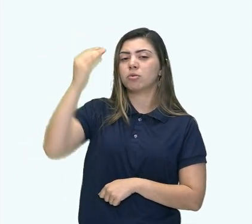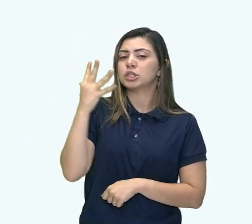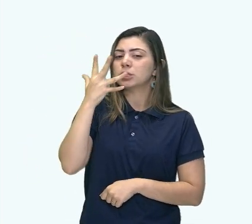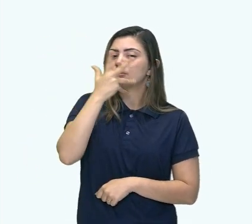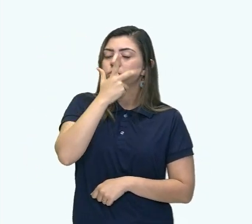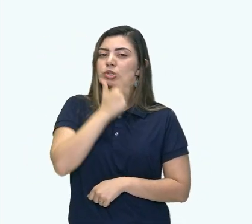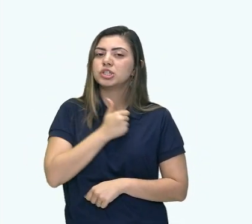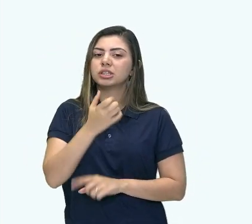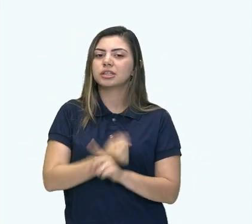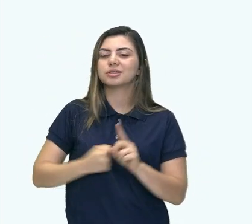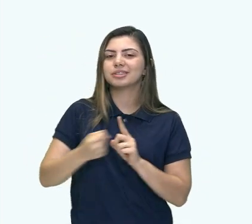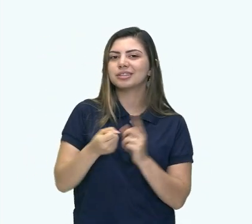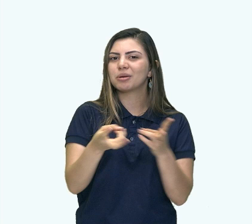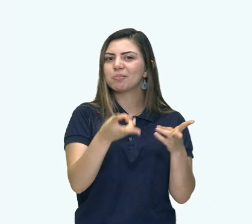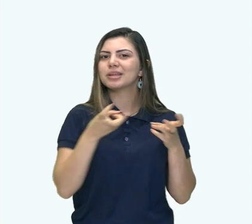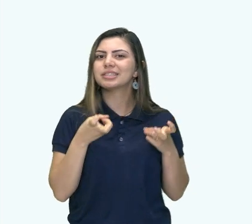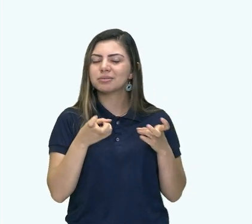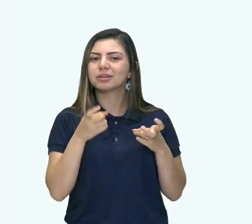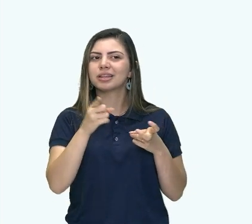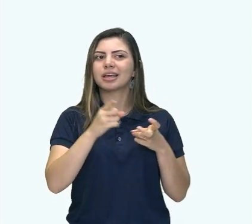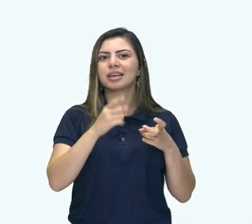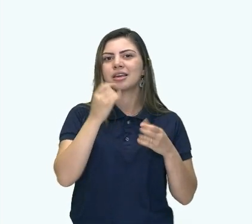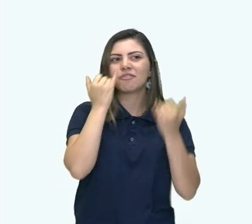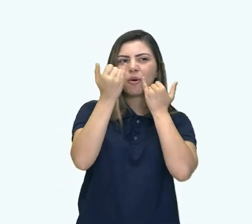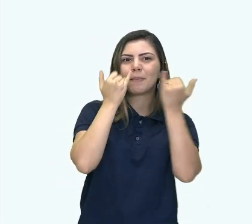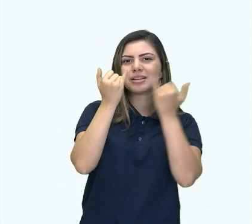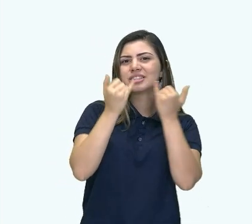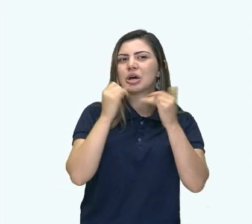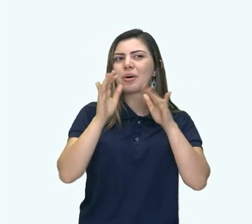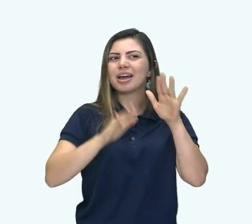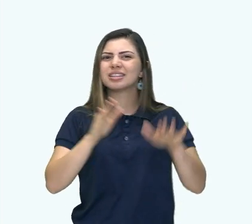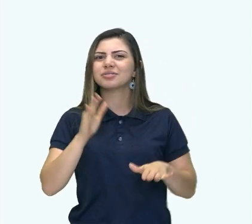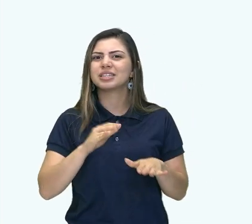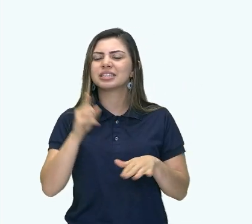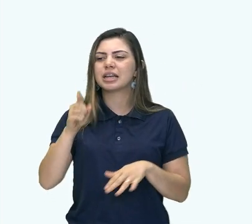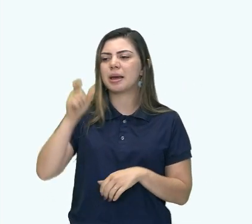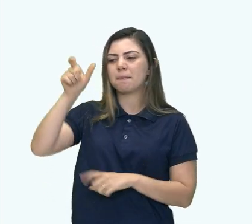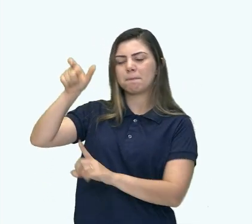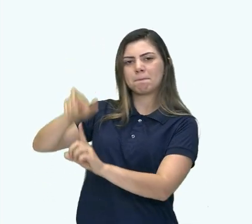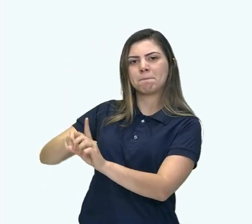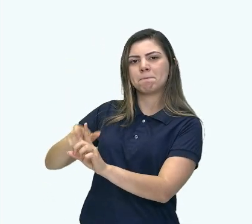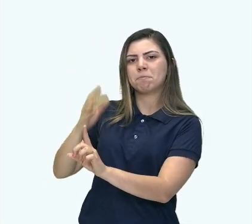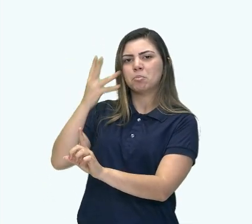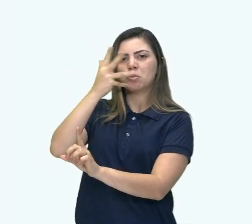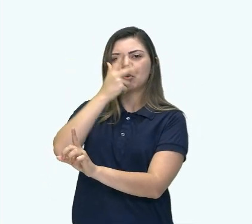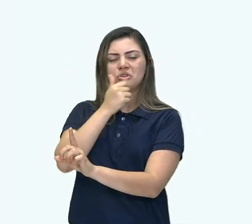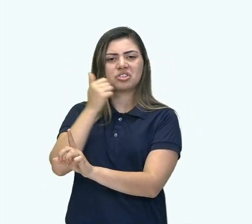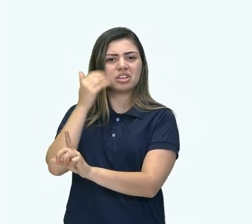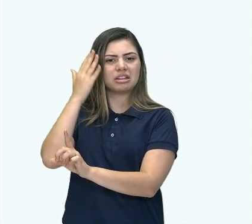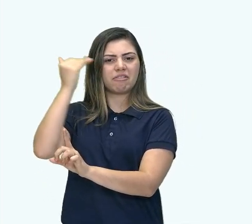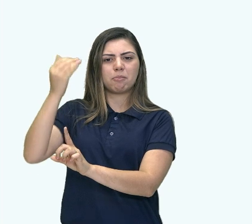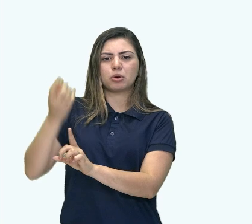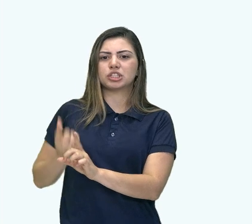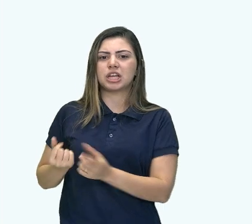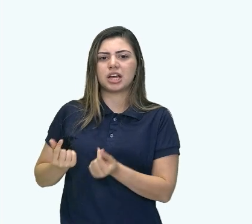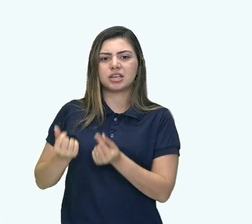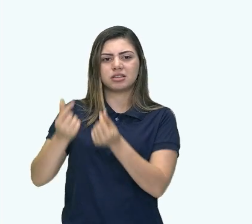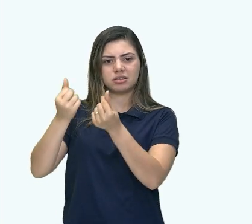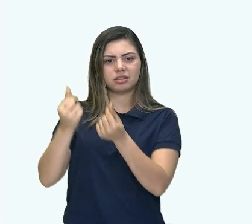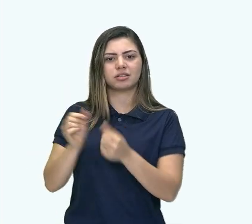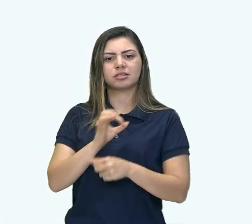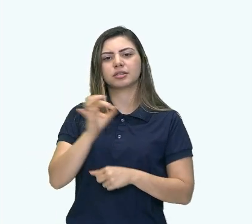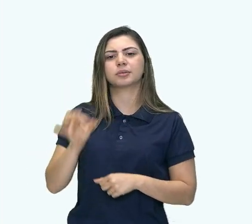né? Quando o problema é com pessoas ricas, bonitas. Então não tinha para ele nada interessante, é disso que ele